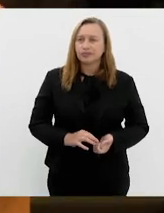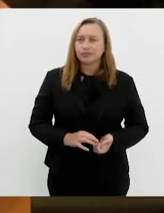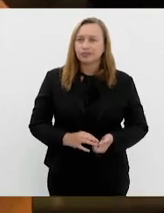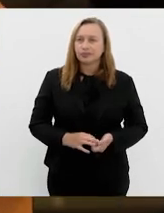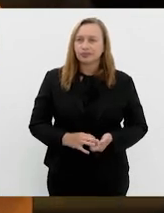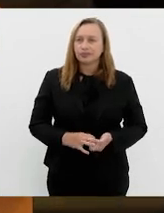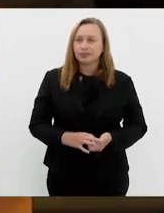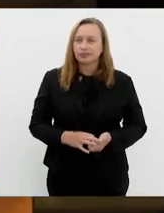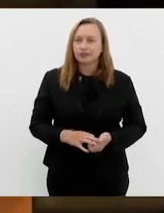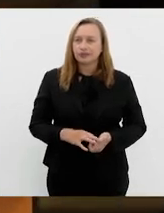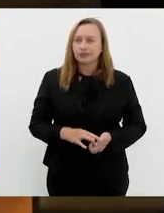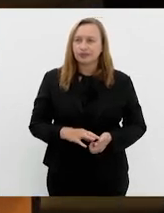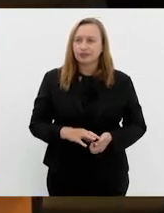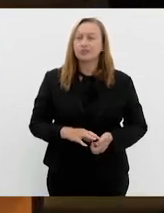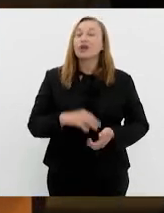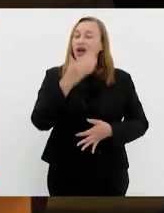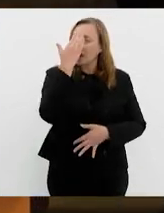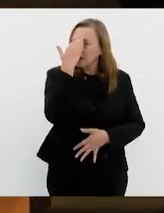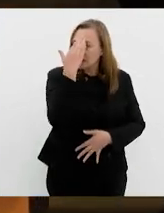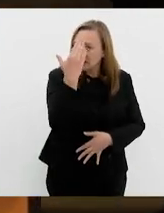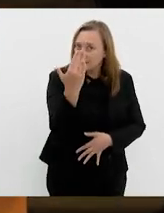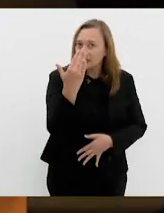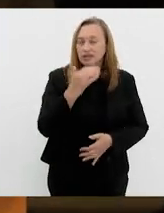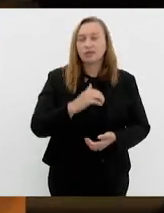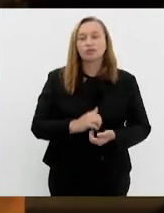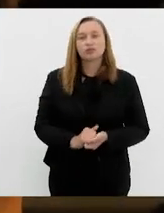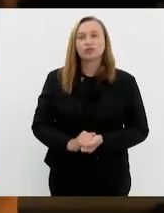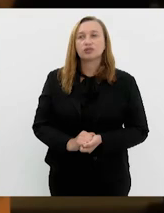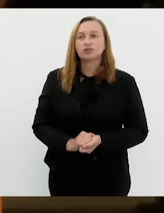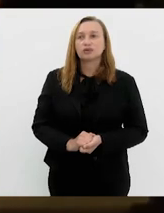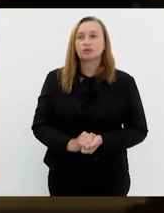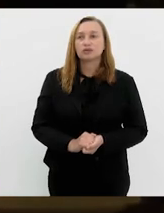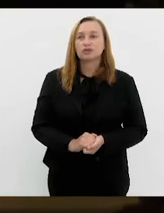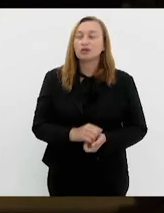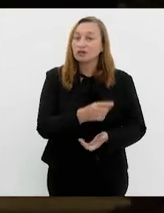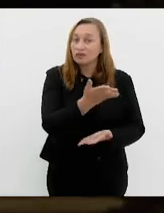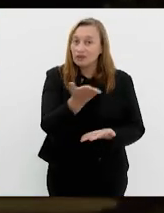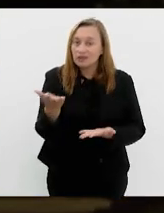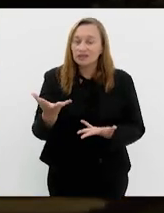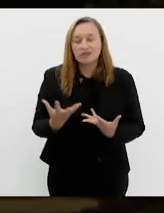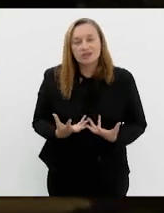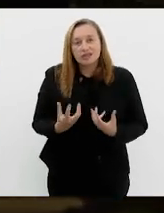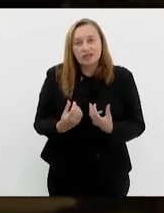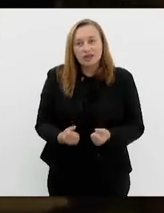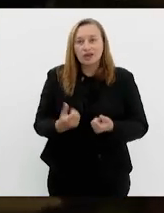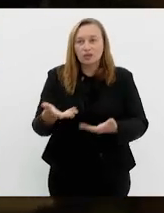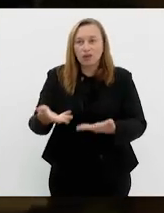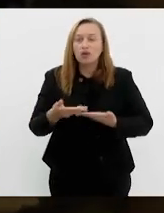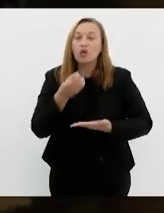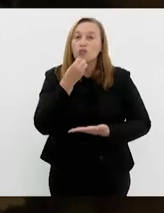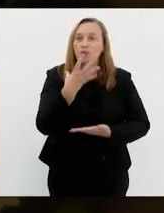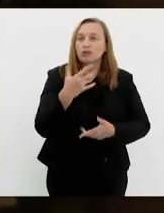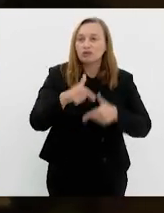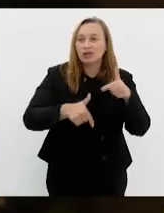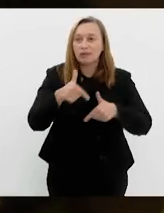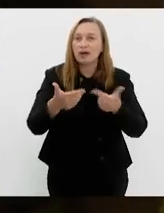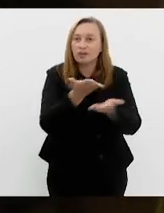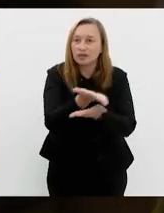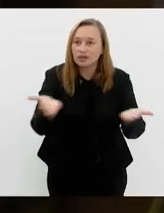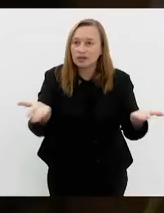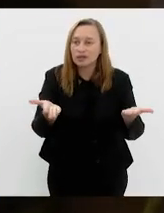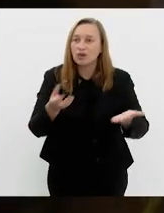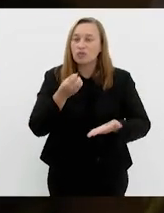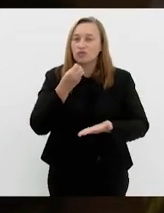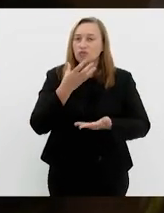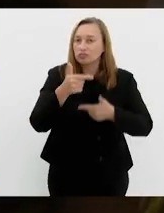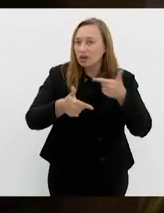Muito bem agradecemos e agradeço de coração aos que aceitaram o convite desejo um bom trabalho para todos uma boa missão